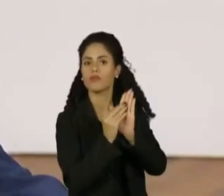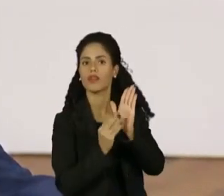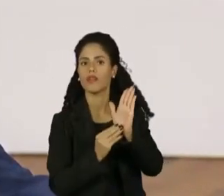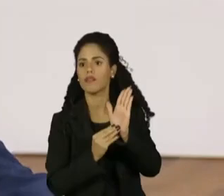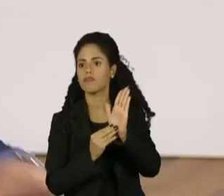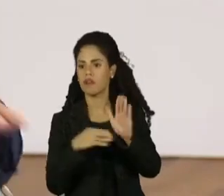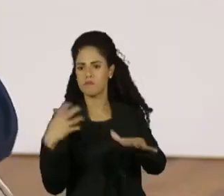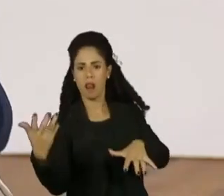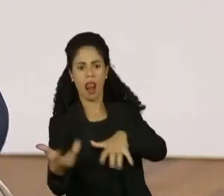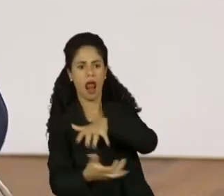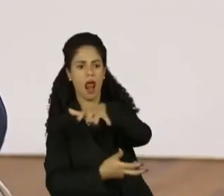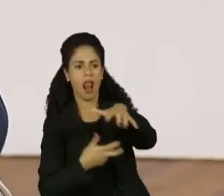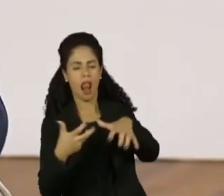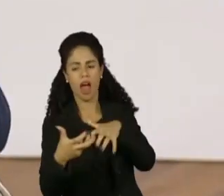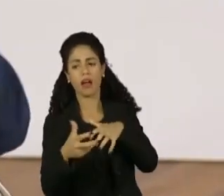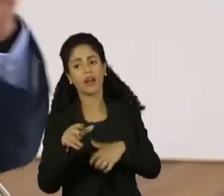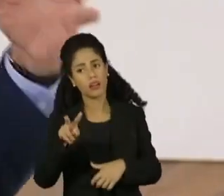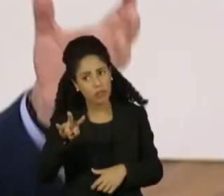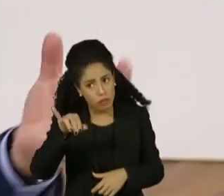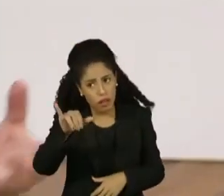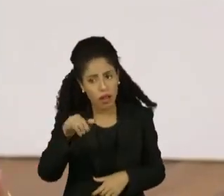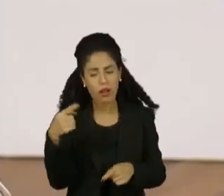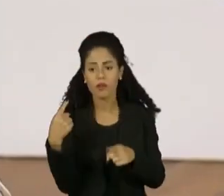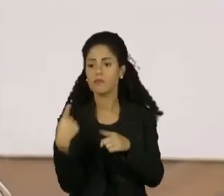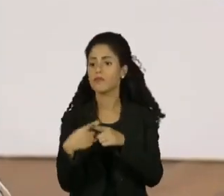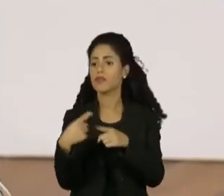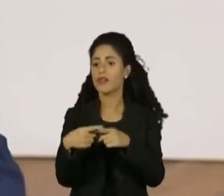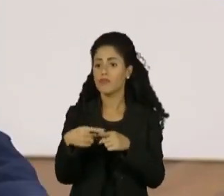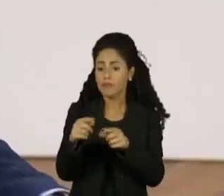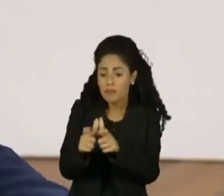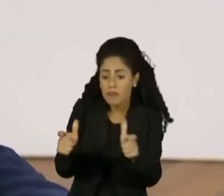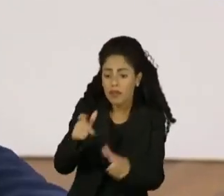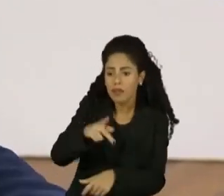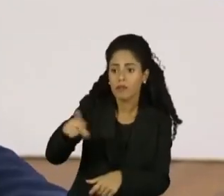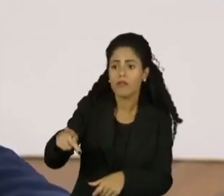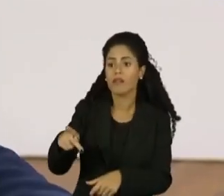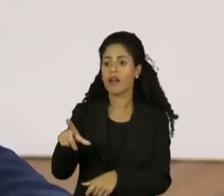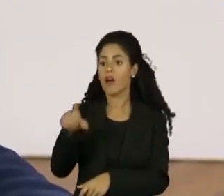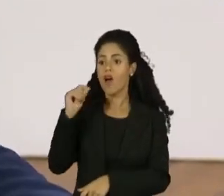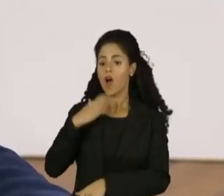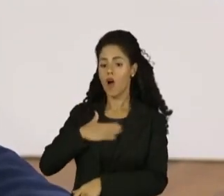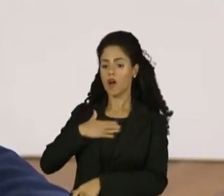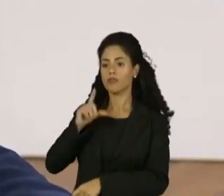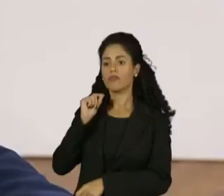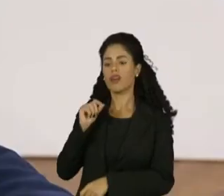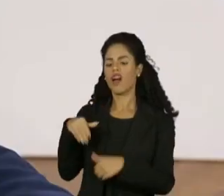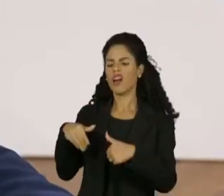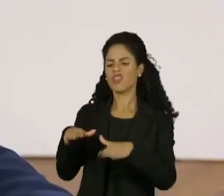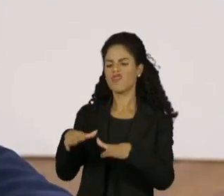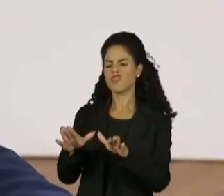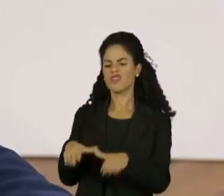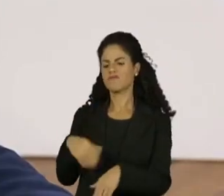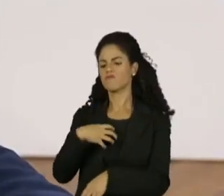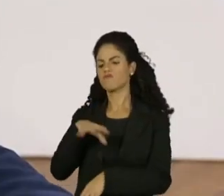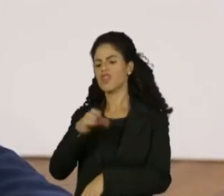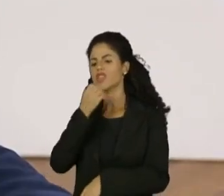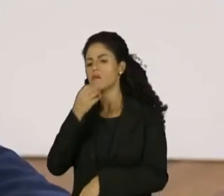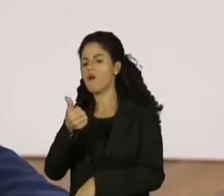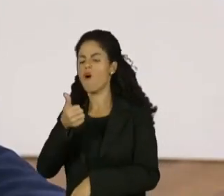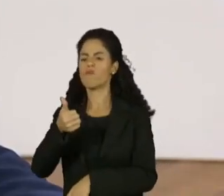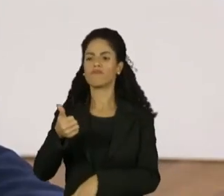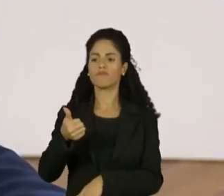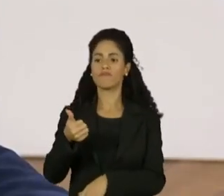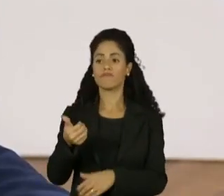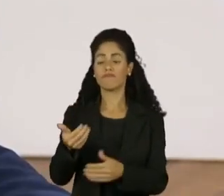uma revolução. Porque a corporação dos professores prefere o pacto da mediocridade. Ele não quer que os